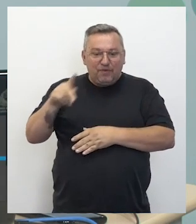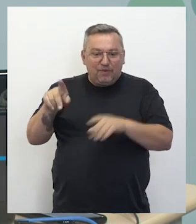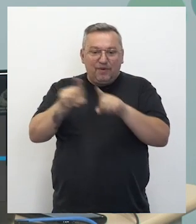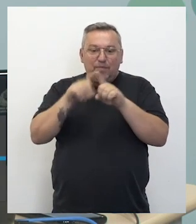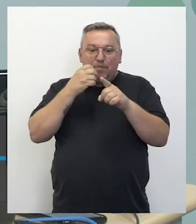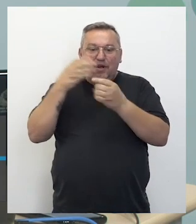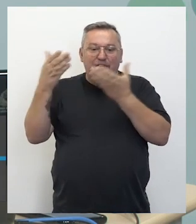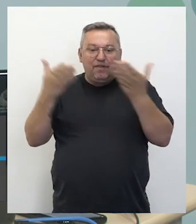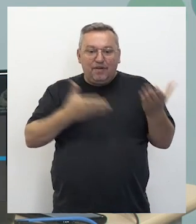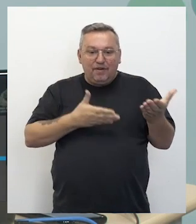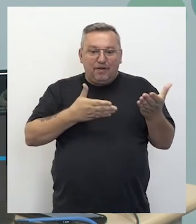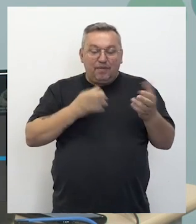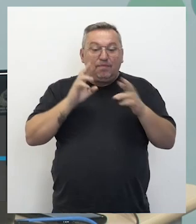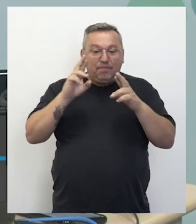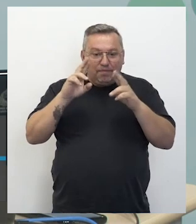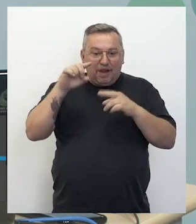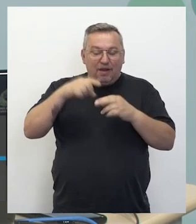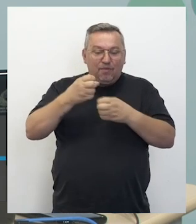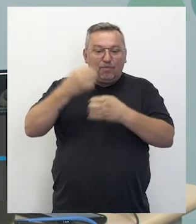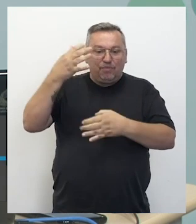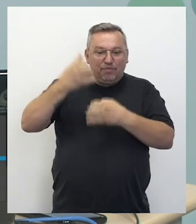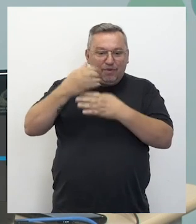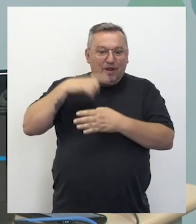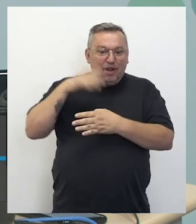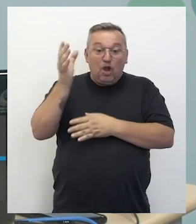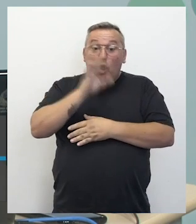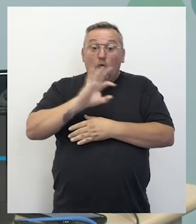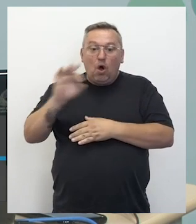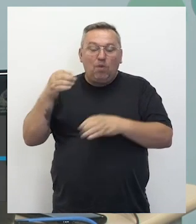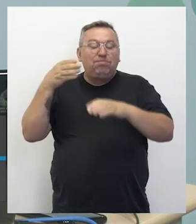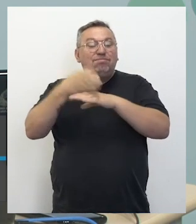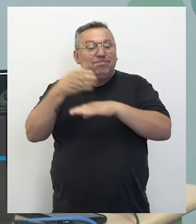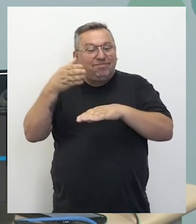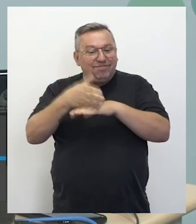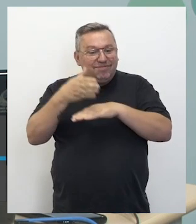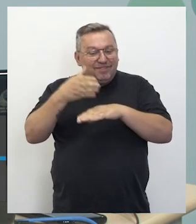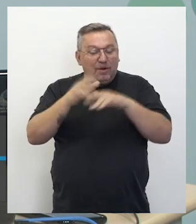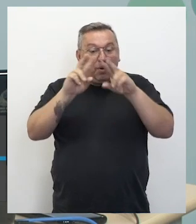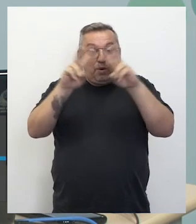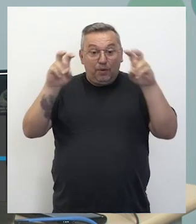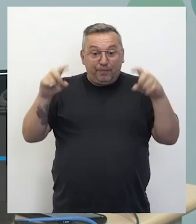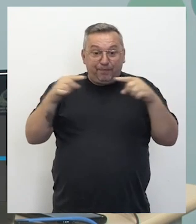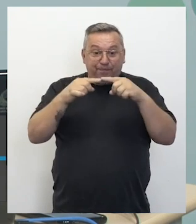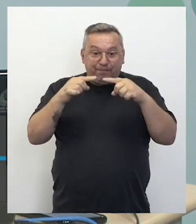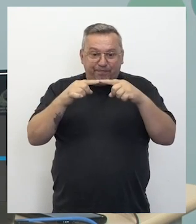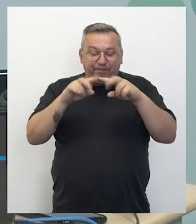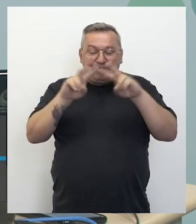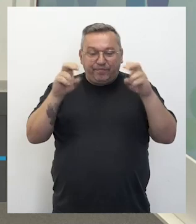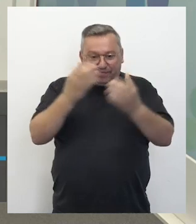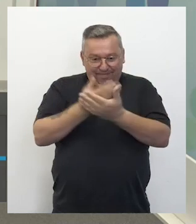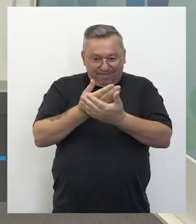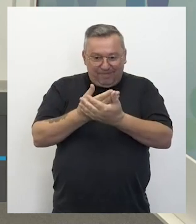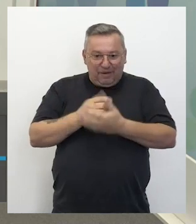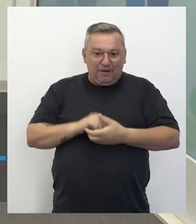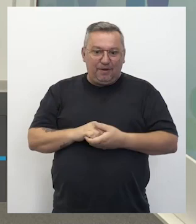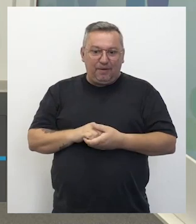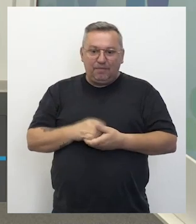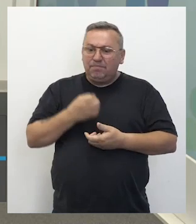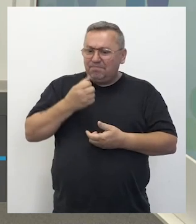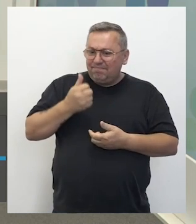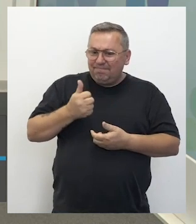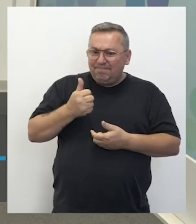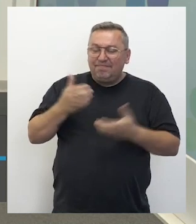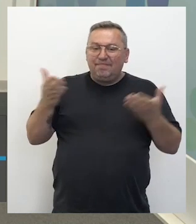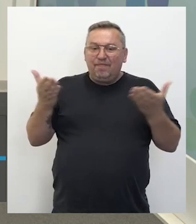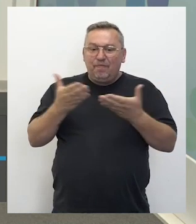muito bem-vindos. Espero que aqui no chat a gente tenha uma ótima interação com os assuntos ligados aqui ao tema da aula. Muito bem. E